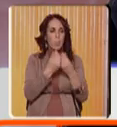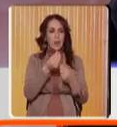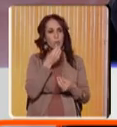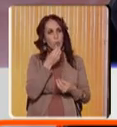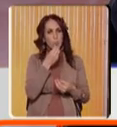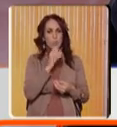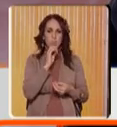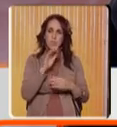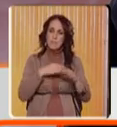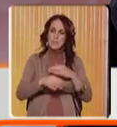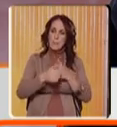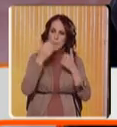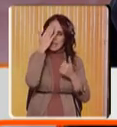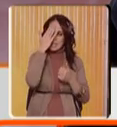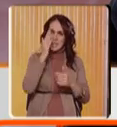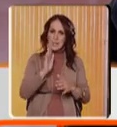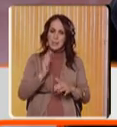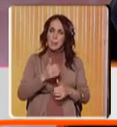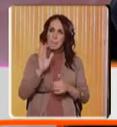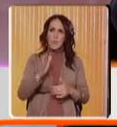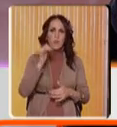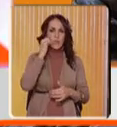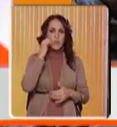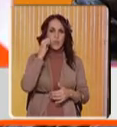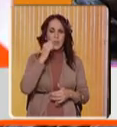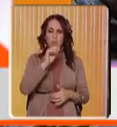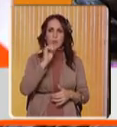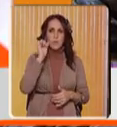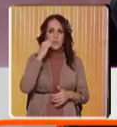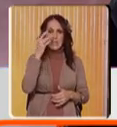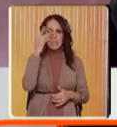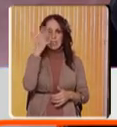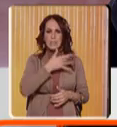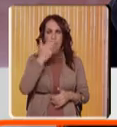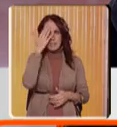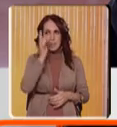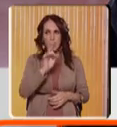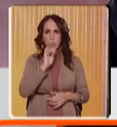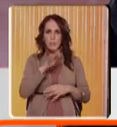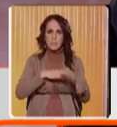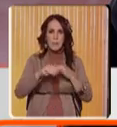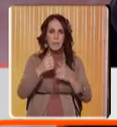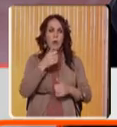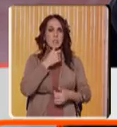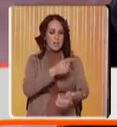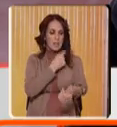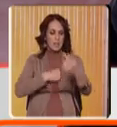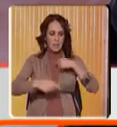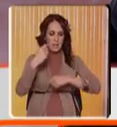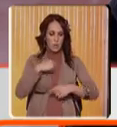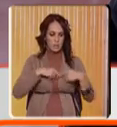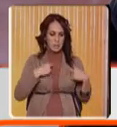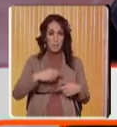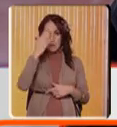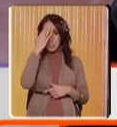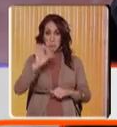comida, poderia até fazer bem ao cérebro, até o estimular. Sim, sobretudo o vinho tinto. Sobretudo o vinho tinto. Mas ao cérebro não, ele pode fazer bem à circulação, pode fazer bem ao coração, mas ao cérebro ele não